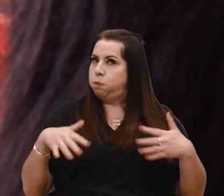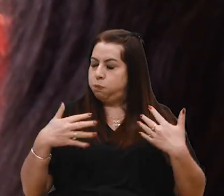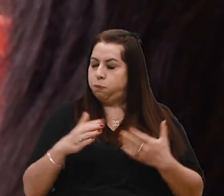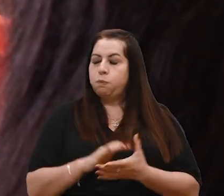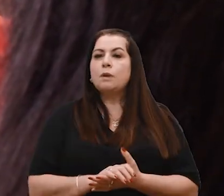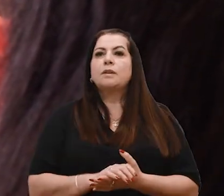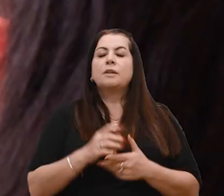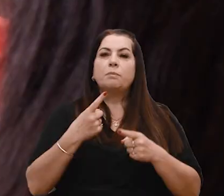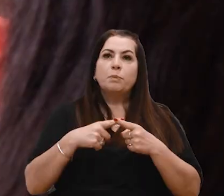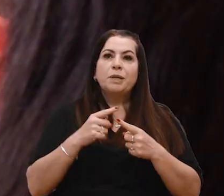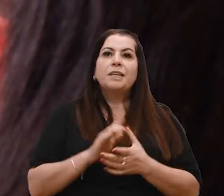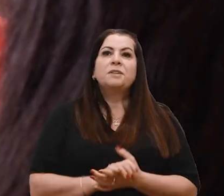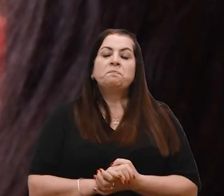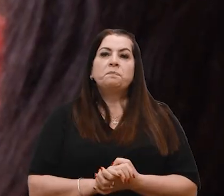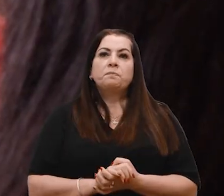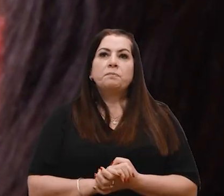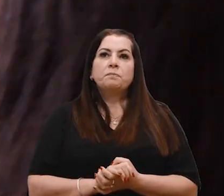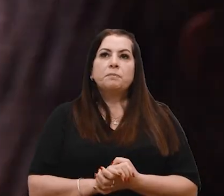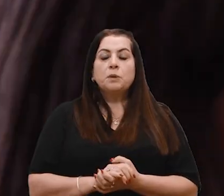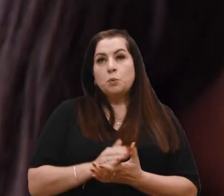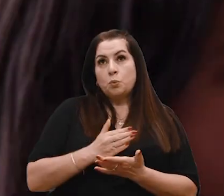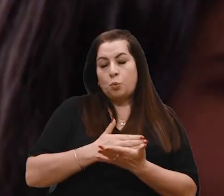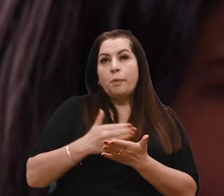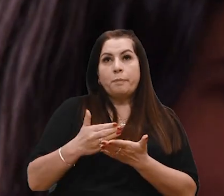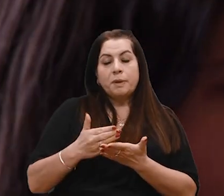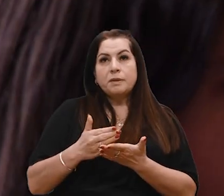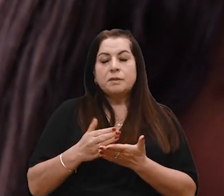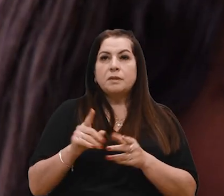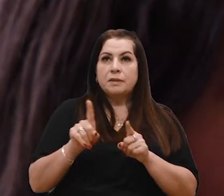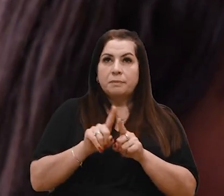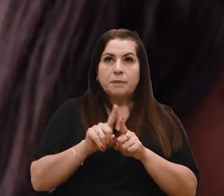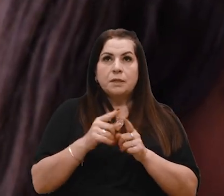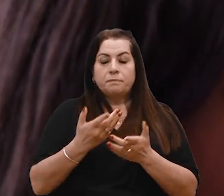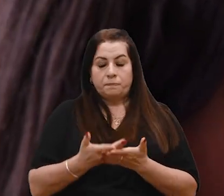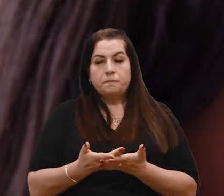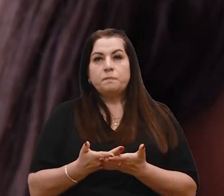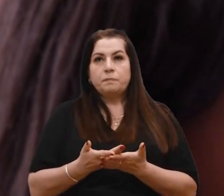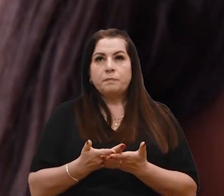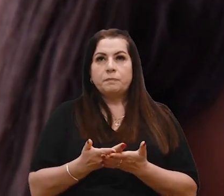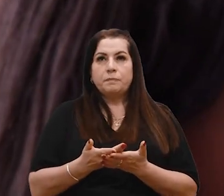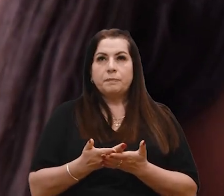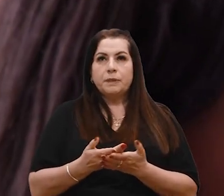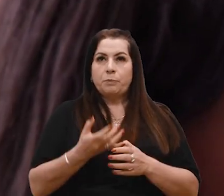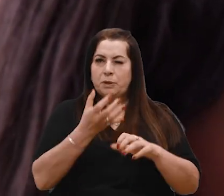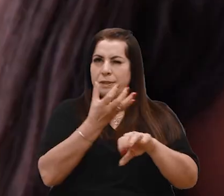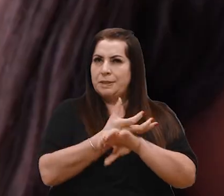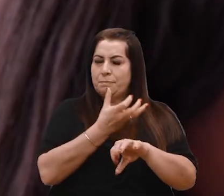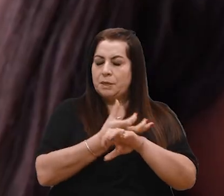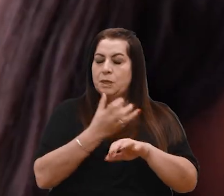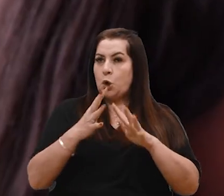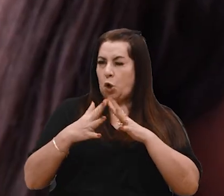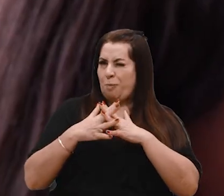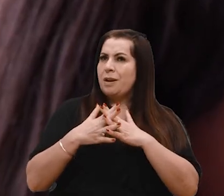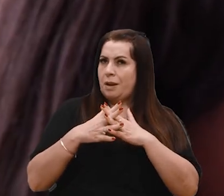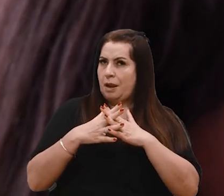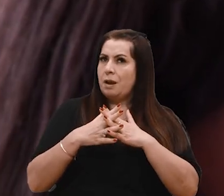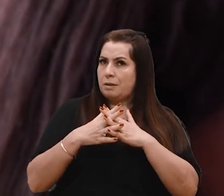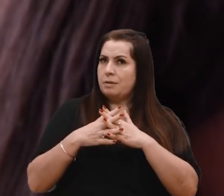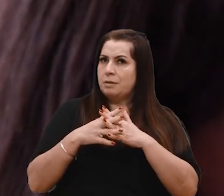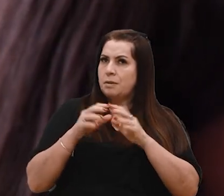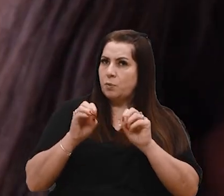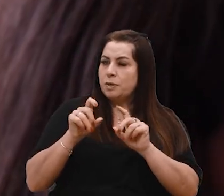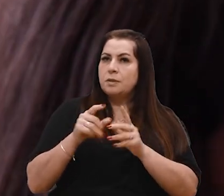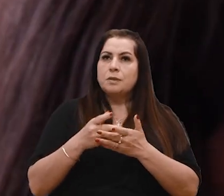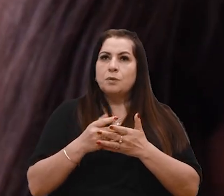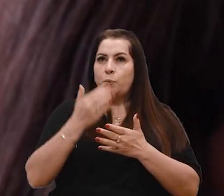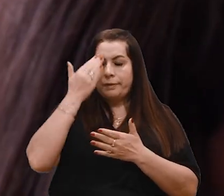O desafio é muito grande, porque, a princípio, inclusive, eu dou uma disciplina bem